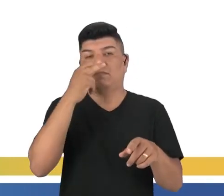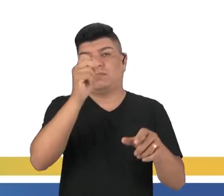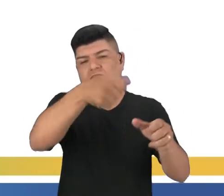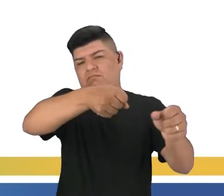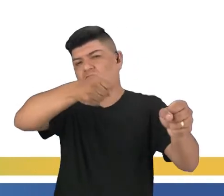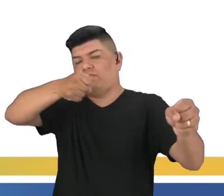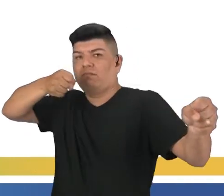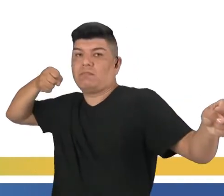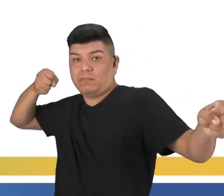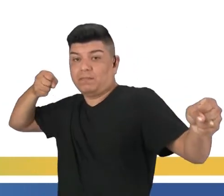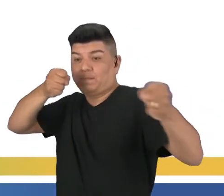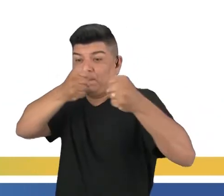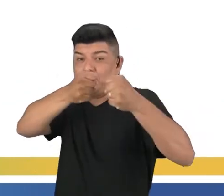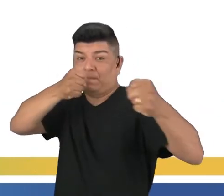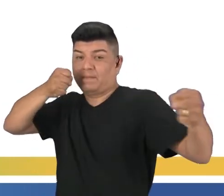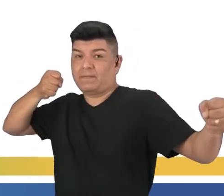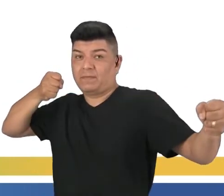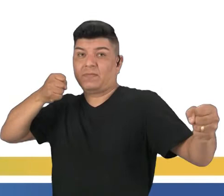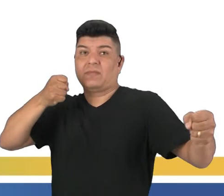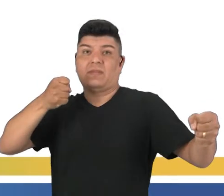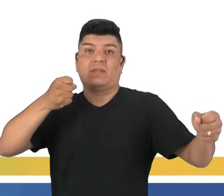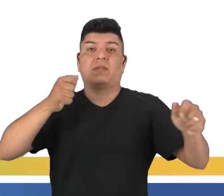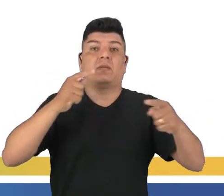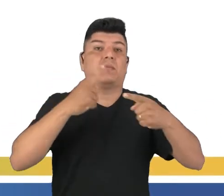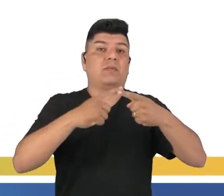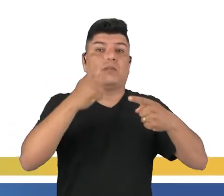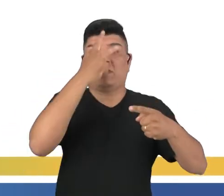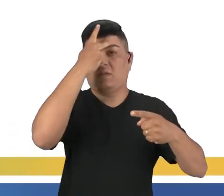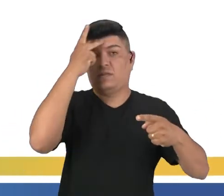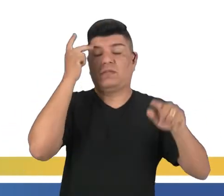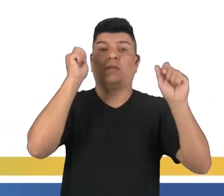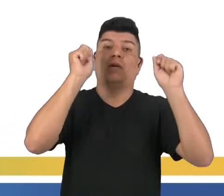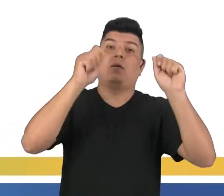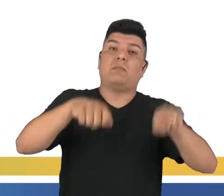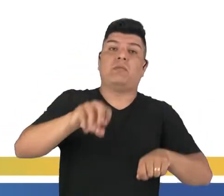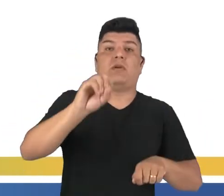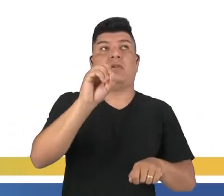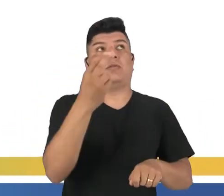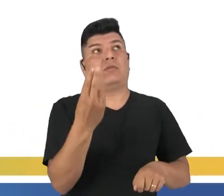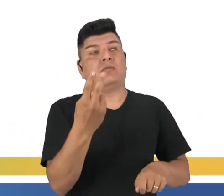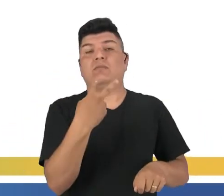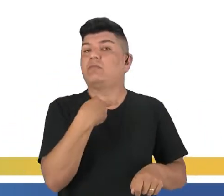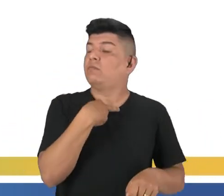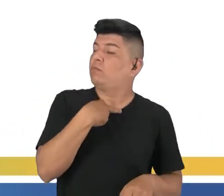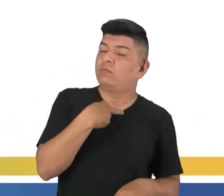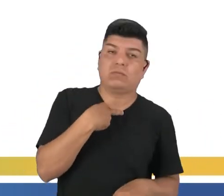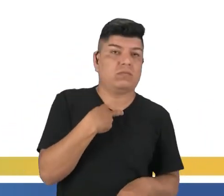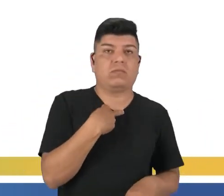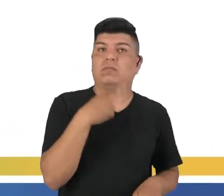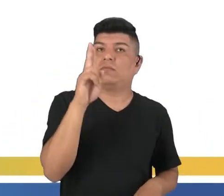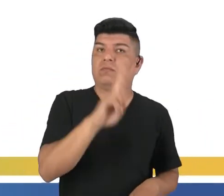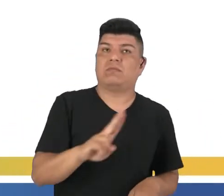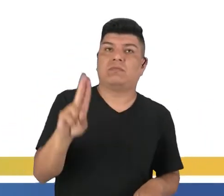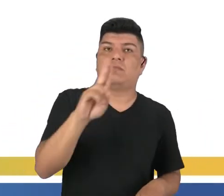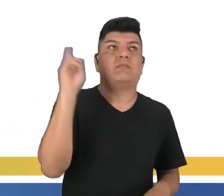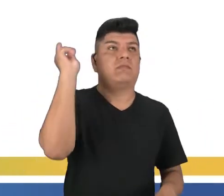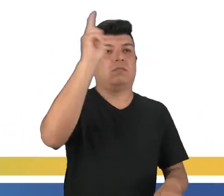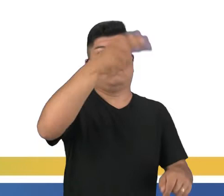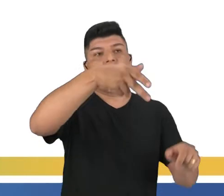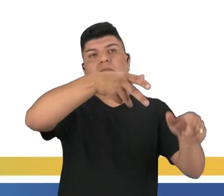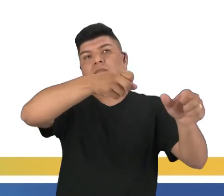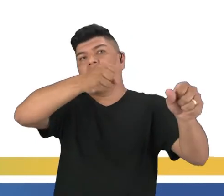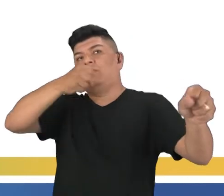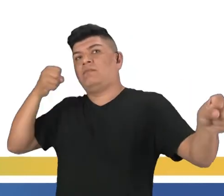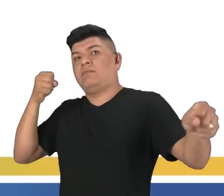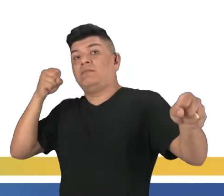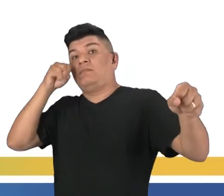elástico do arco e flecha. É potencial porque essa pessoa pode ou não utilizar esse elástico para disparar a flecha. Se ela